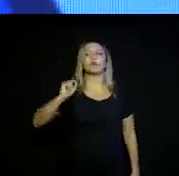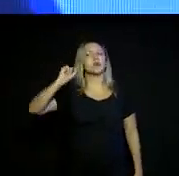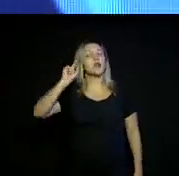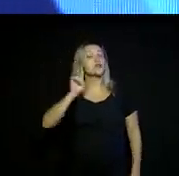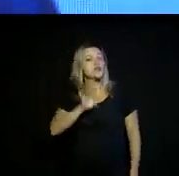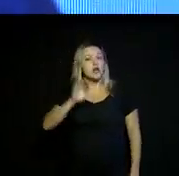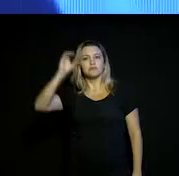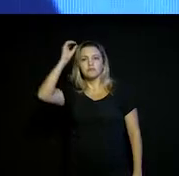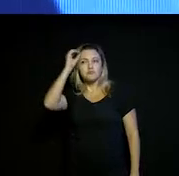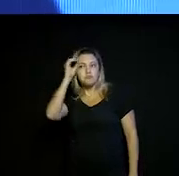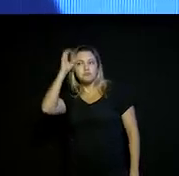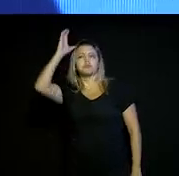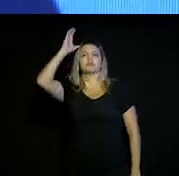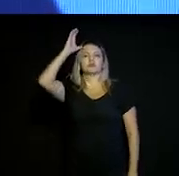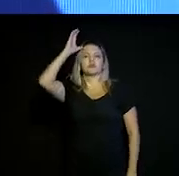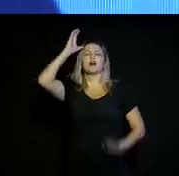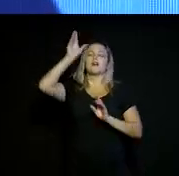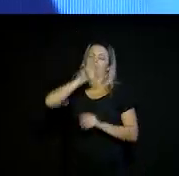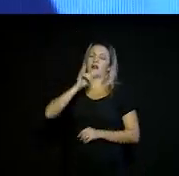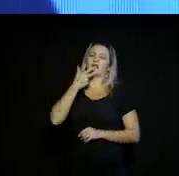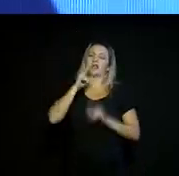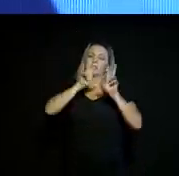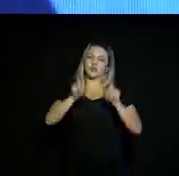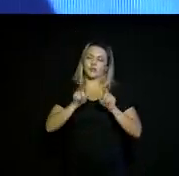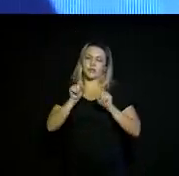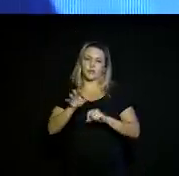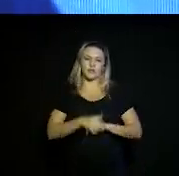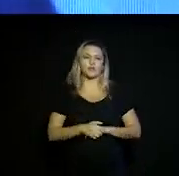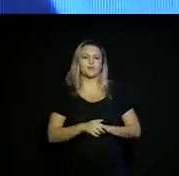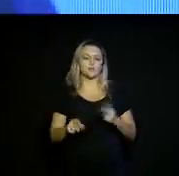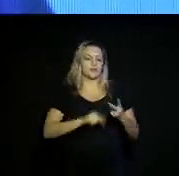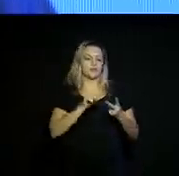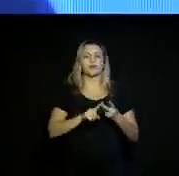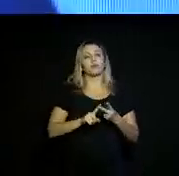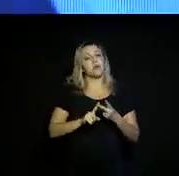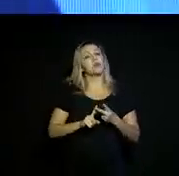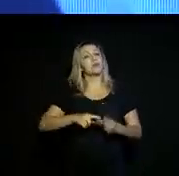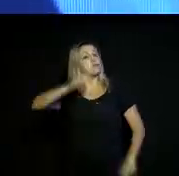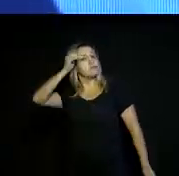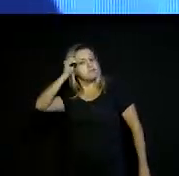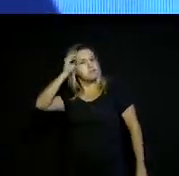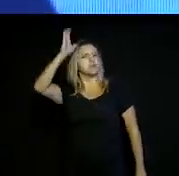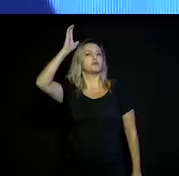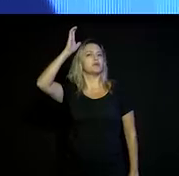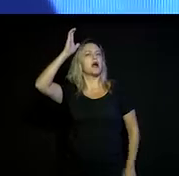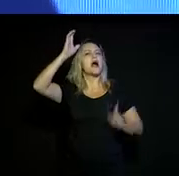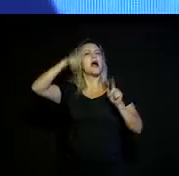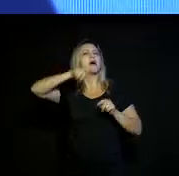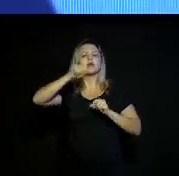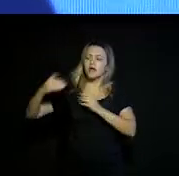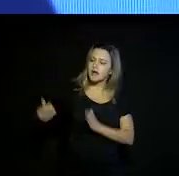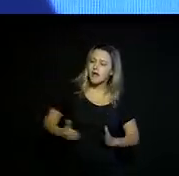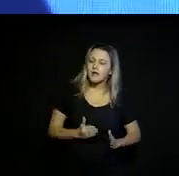Ela é mais do que isso. Já já vamos tratar desse assunto. E em segundo lugar, o próprio conhecimento é tido como